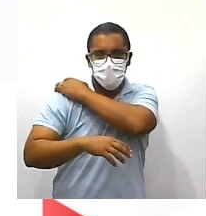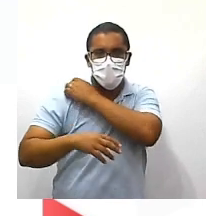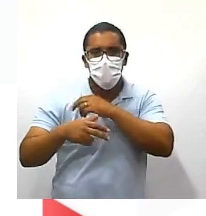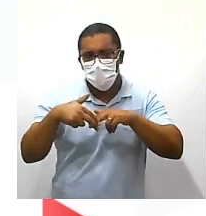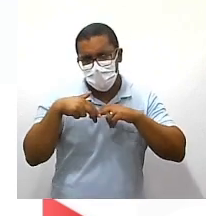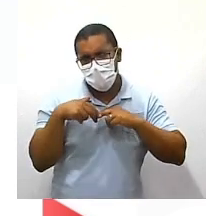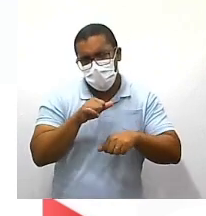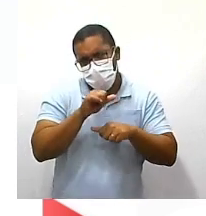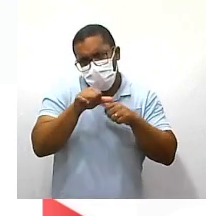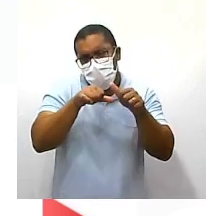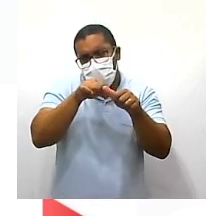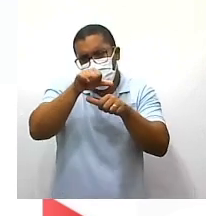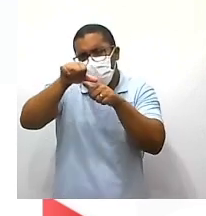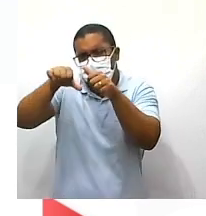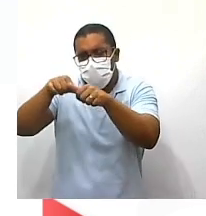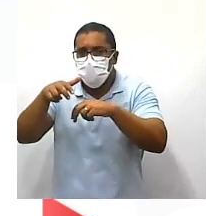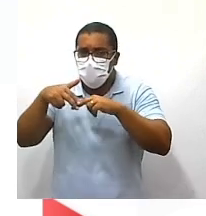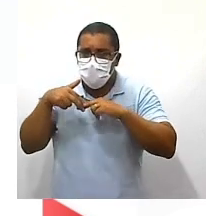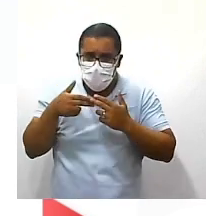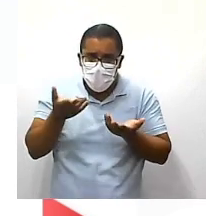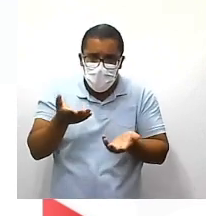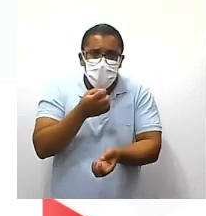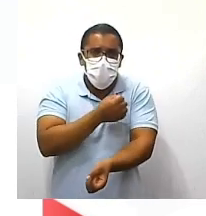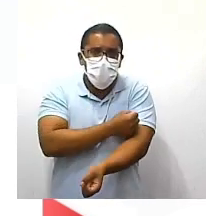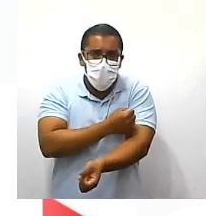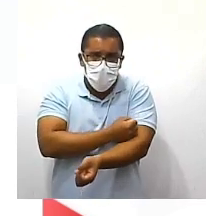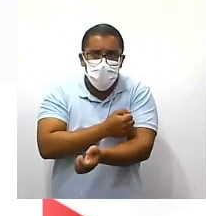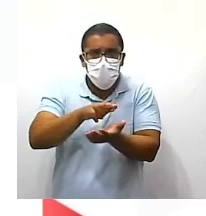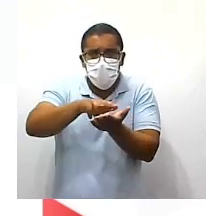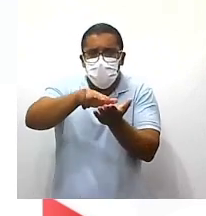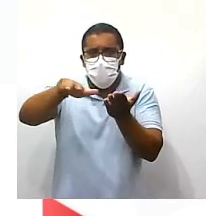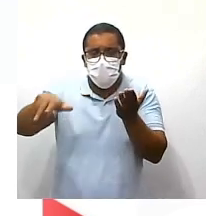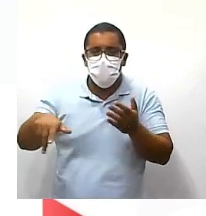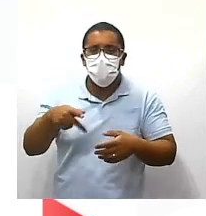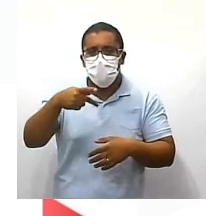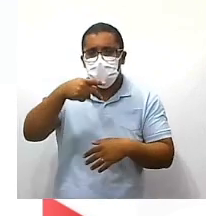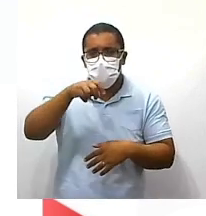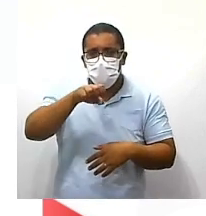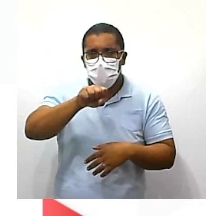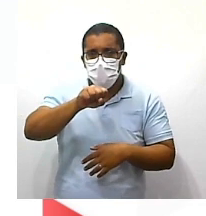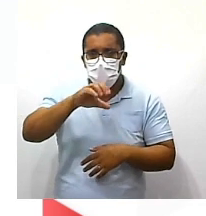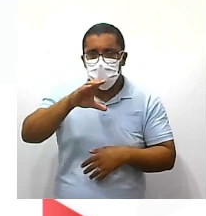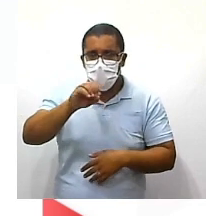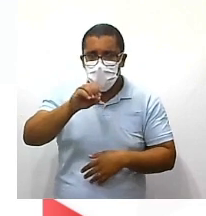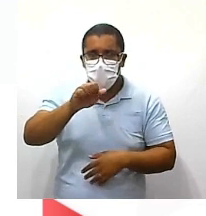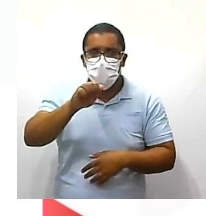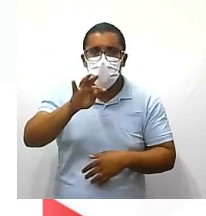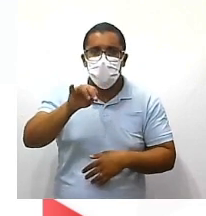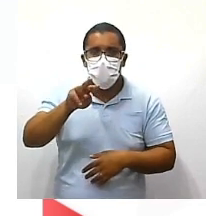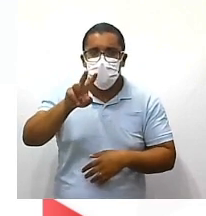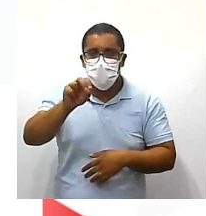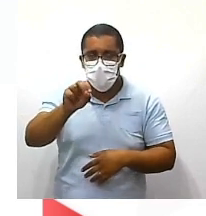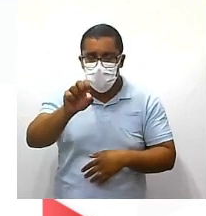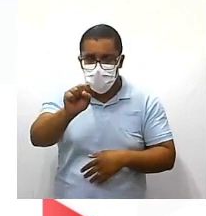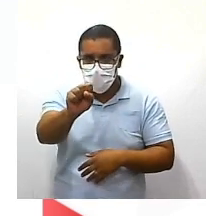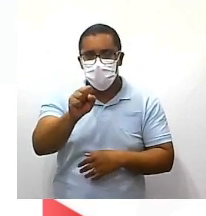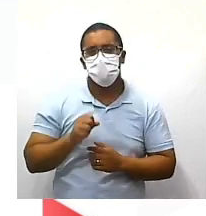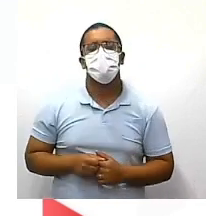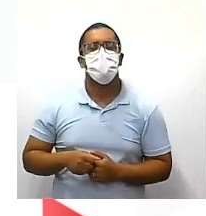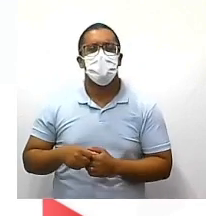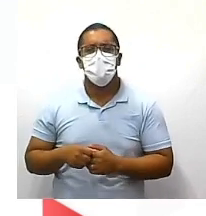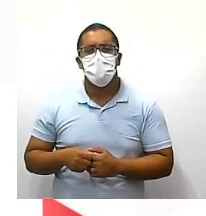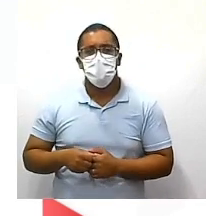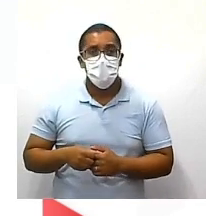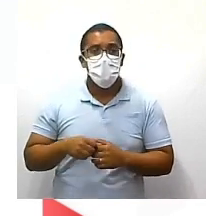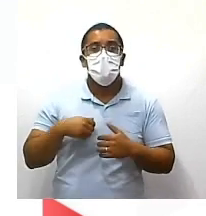do comportamento que são causadas pelo uso dos psicoativos. Quando os efeitos